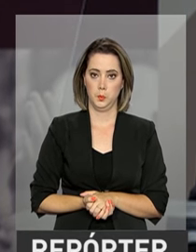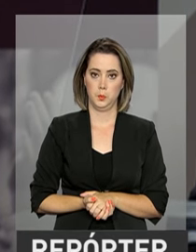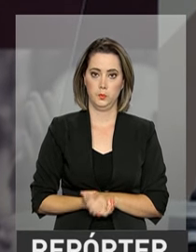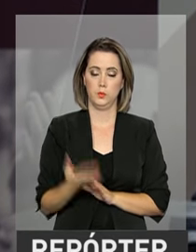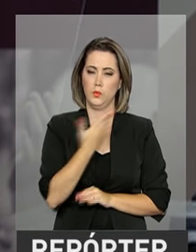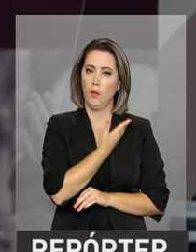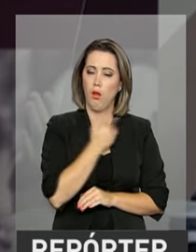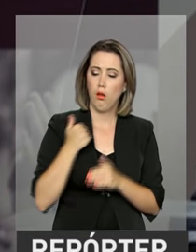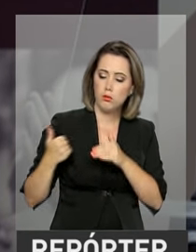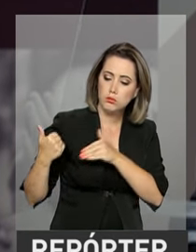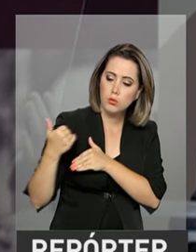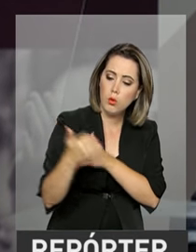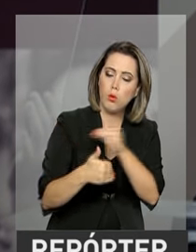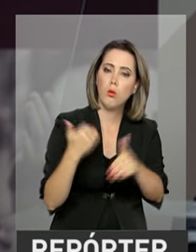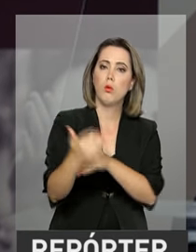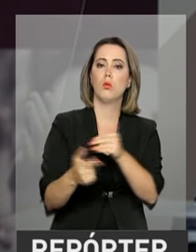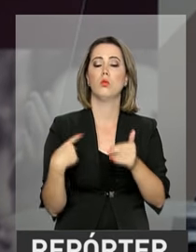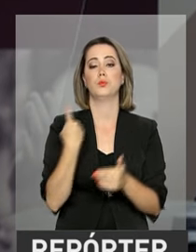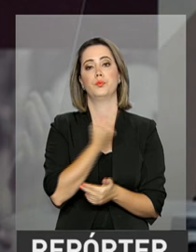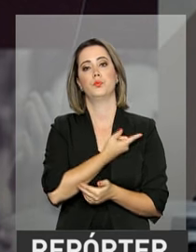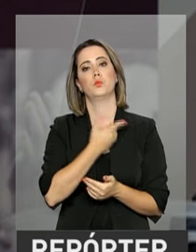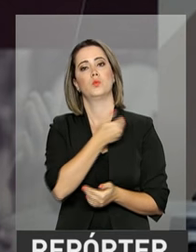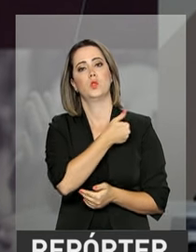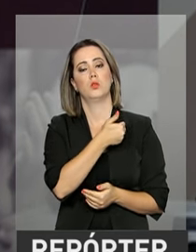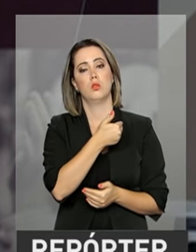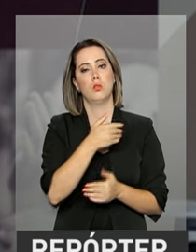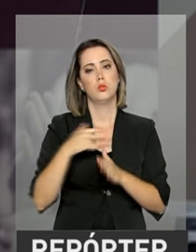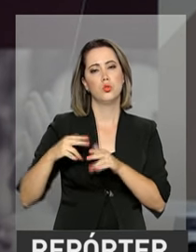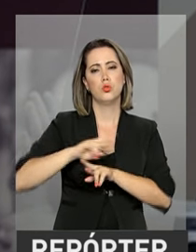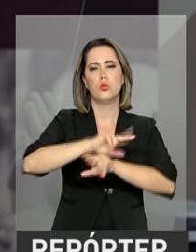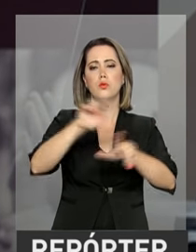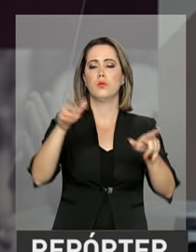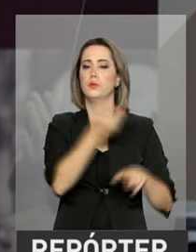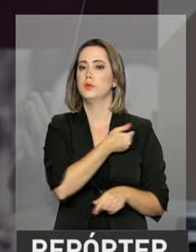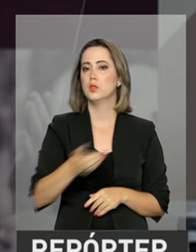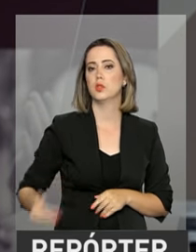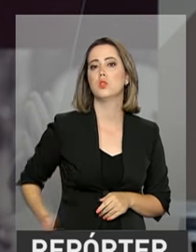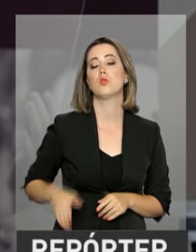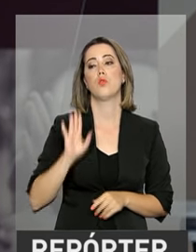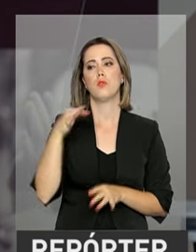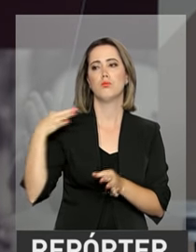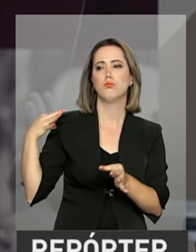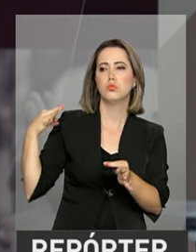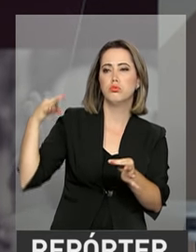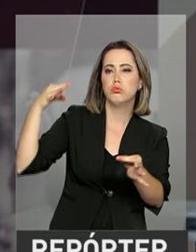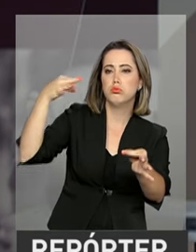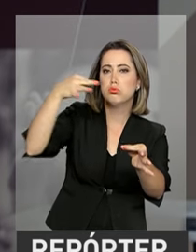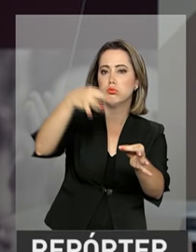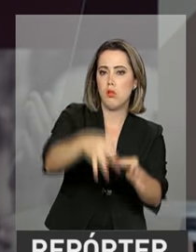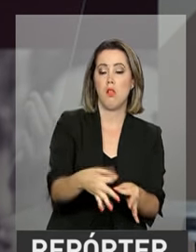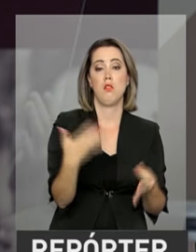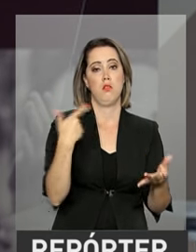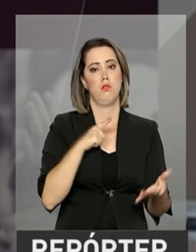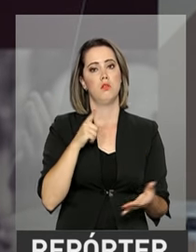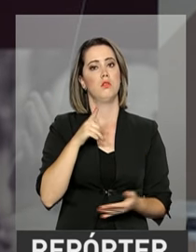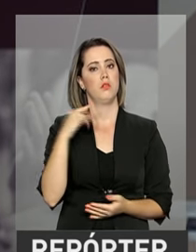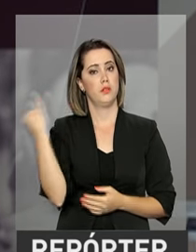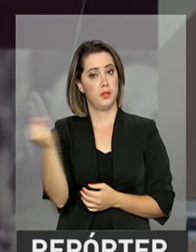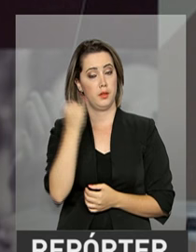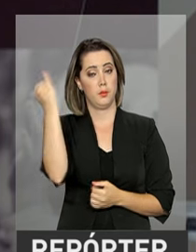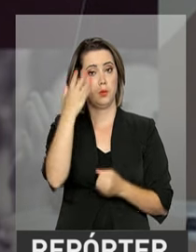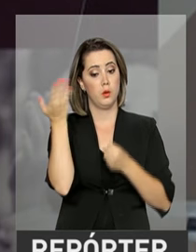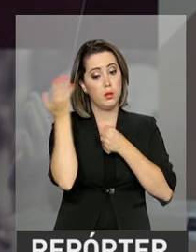diversas administrações, soubemos avançar. É trajetória já longa, que tem por marcos